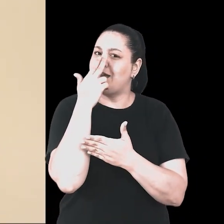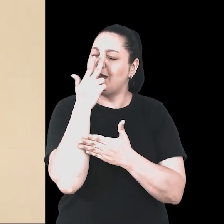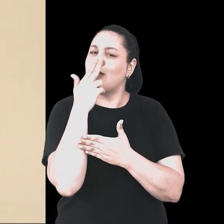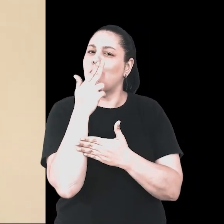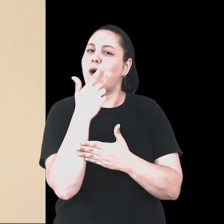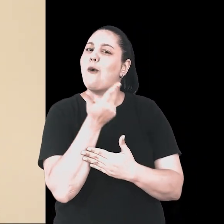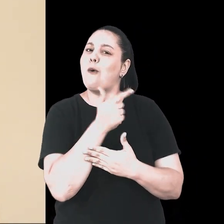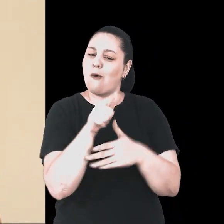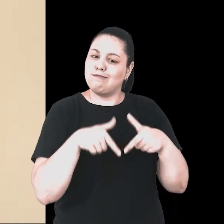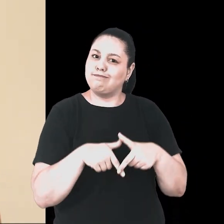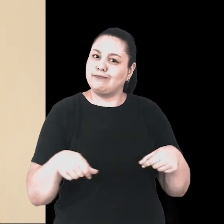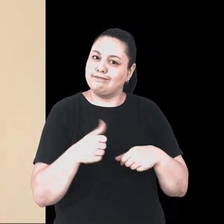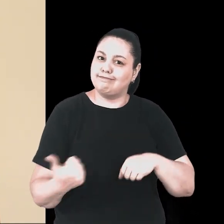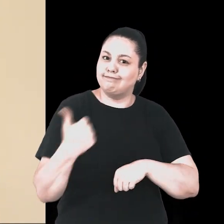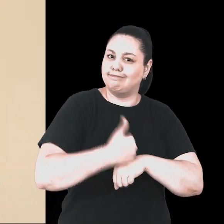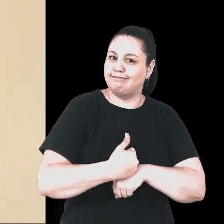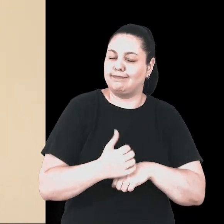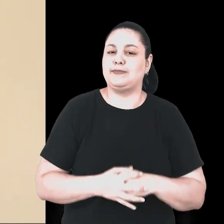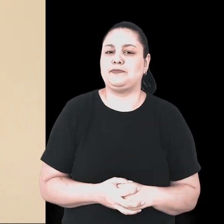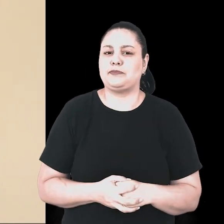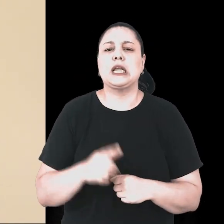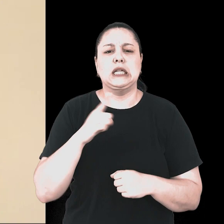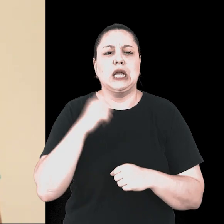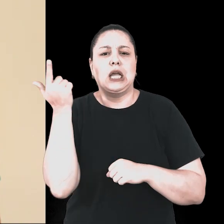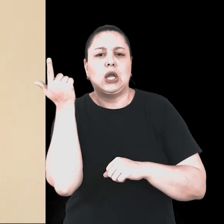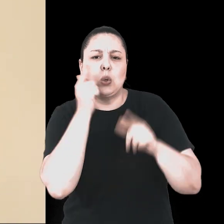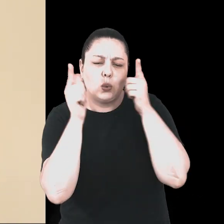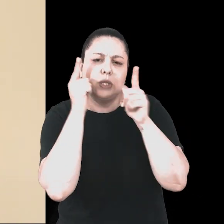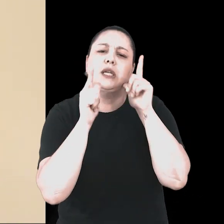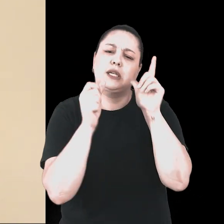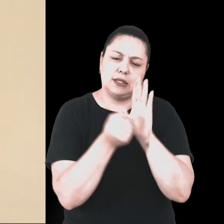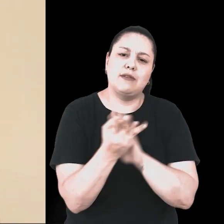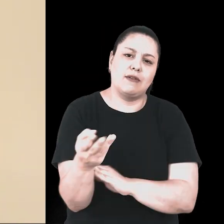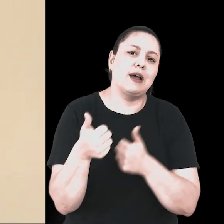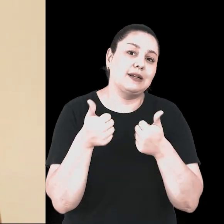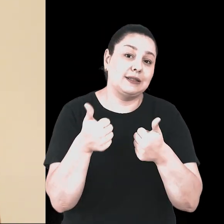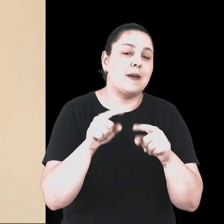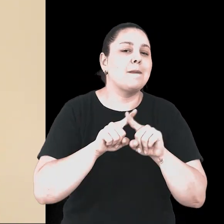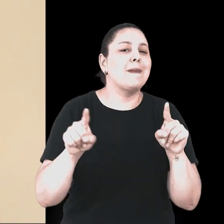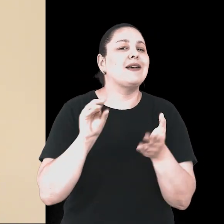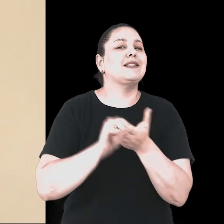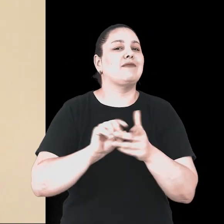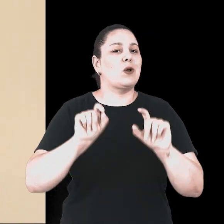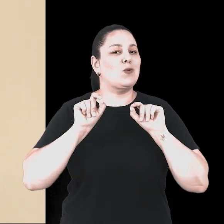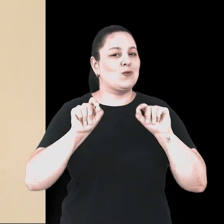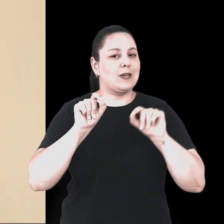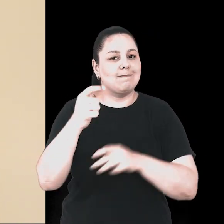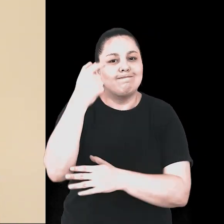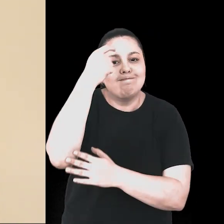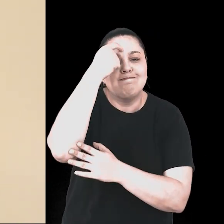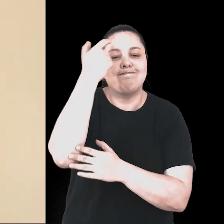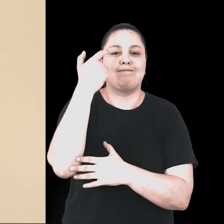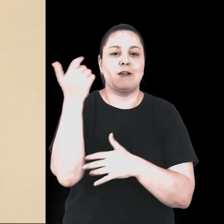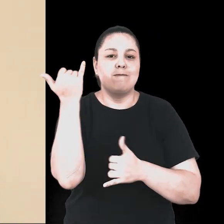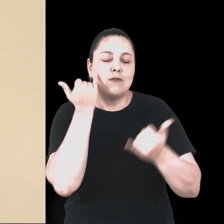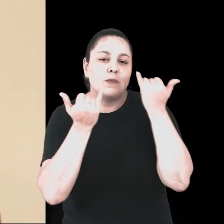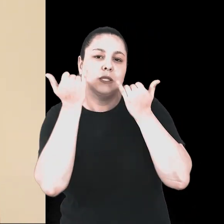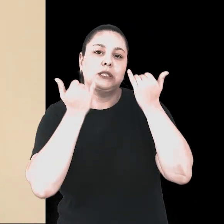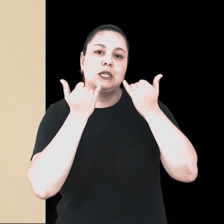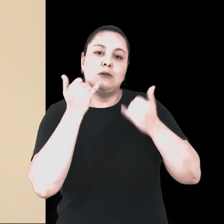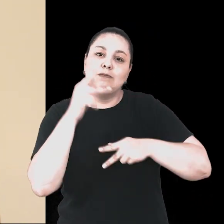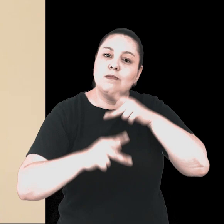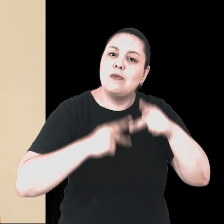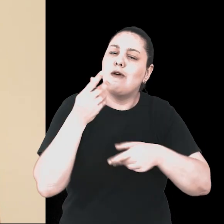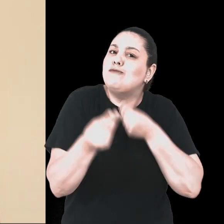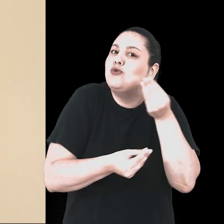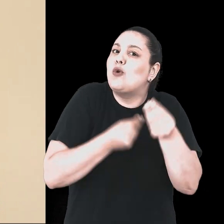artificial. Apesar de tantas conquistas, o que ainda falta em relação à doença é a informação e